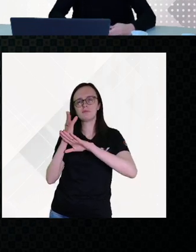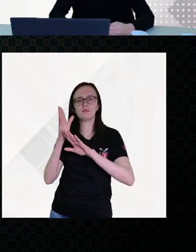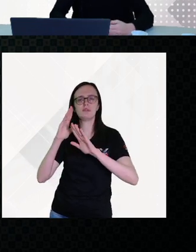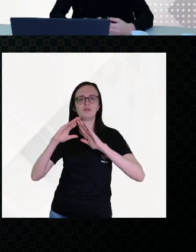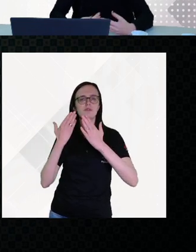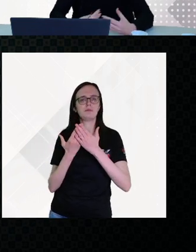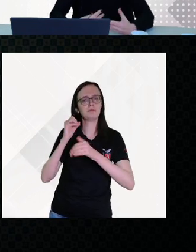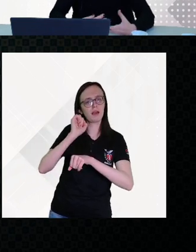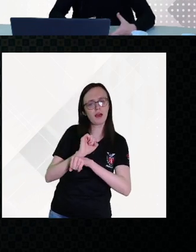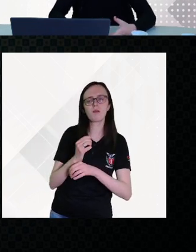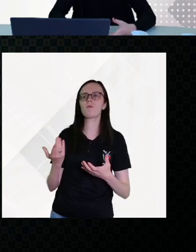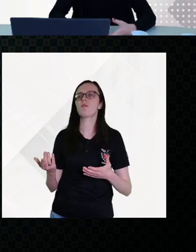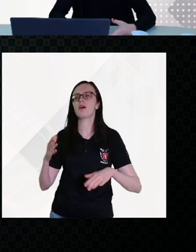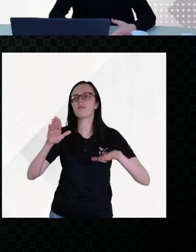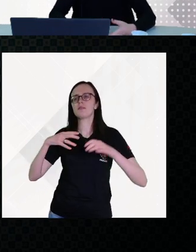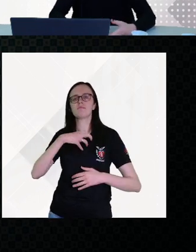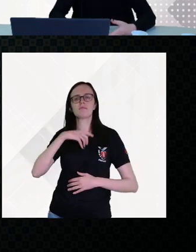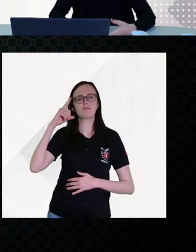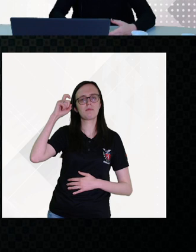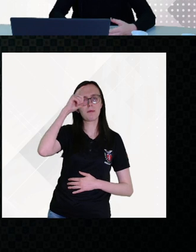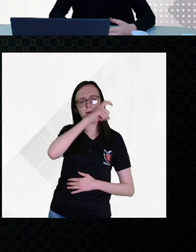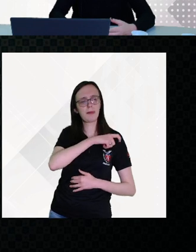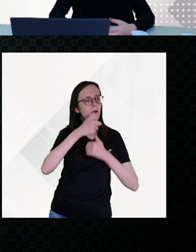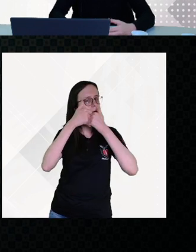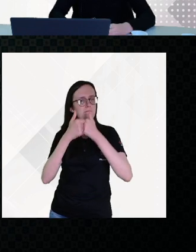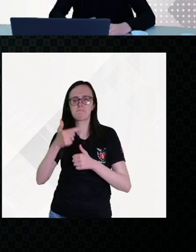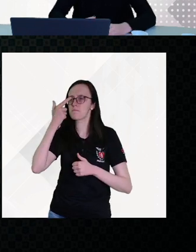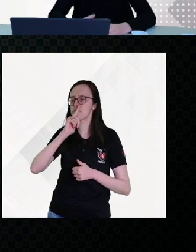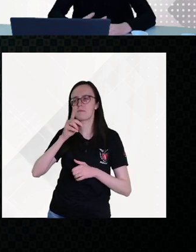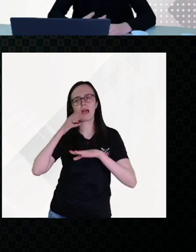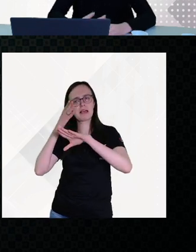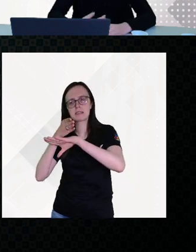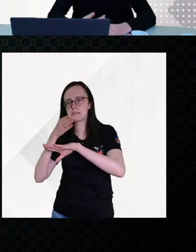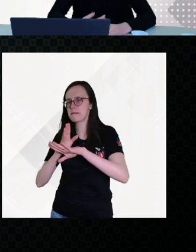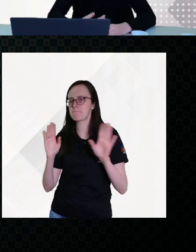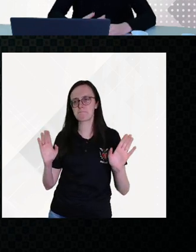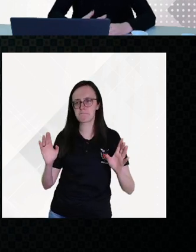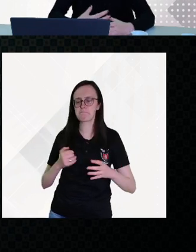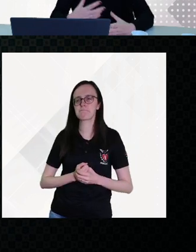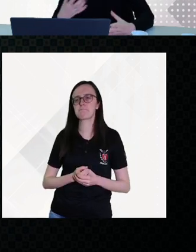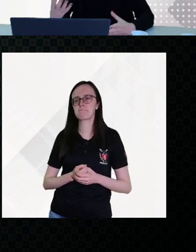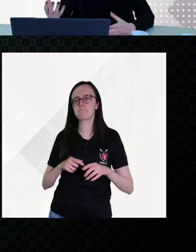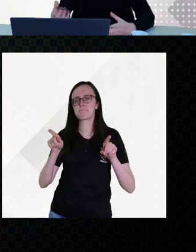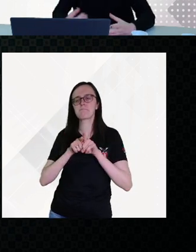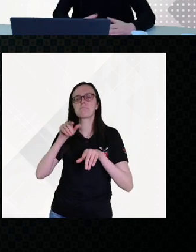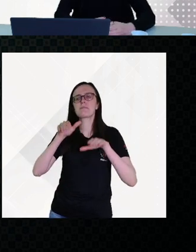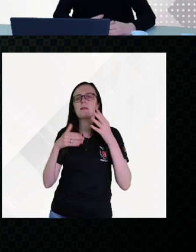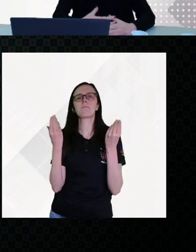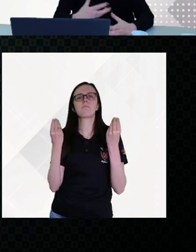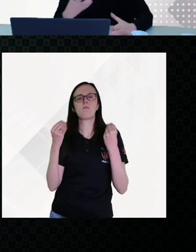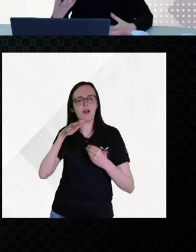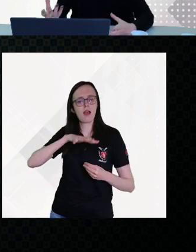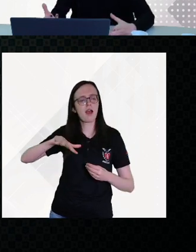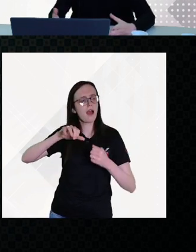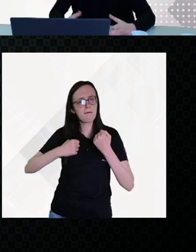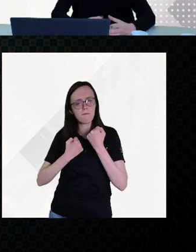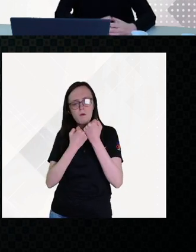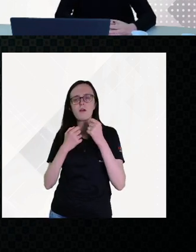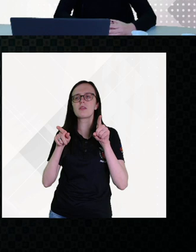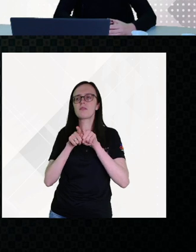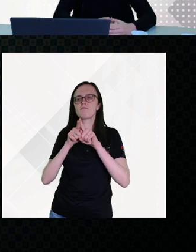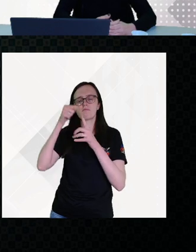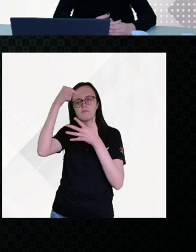aula, ou dificuldades de acompanhar, de acessar, enfim, também dependendo muito da rede de apoio, das